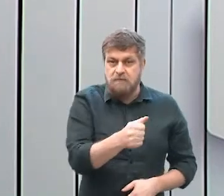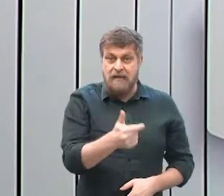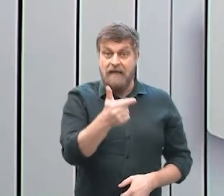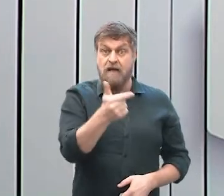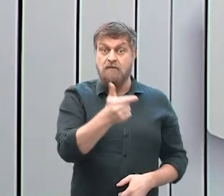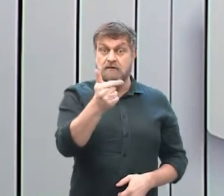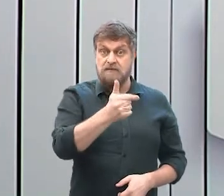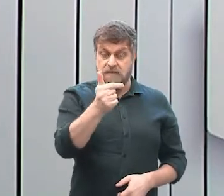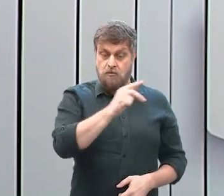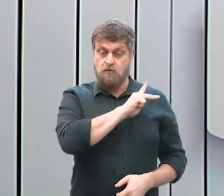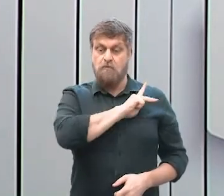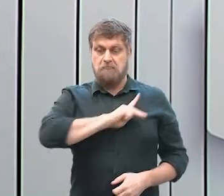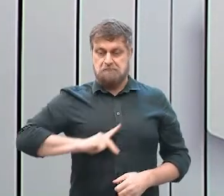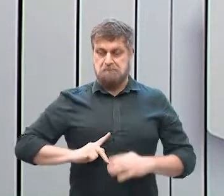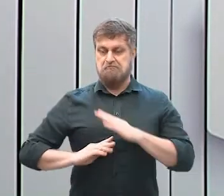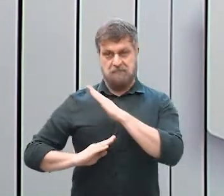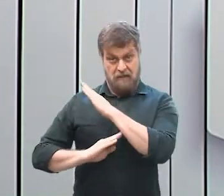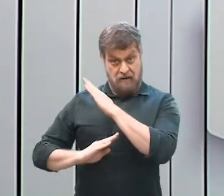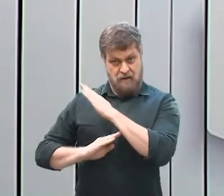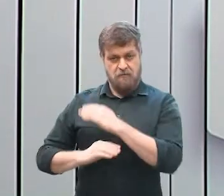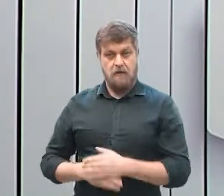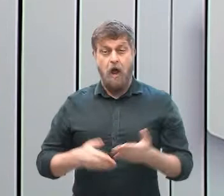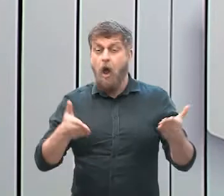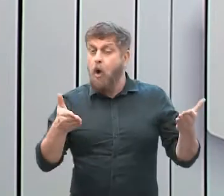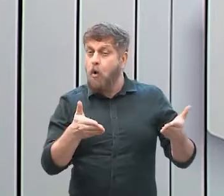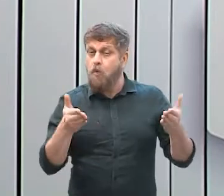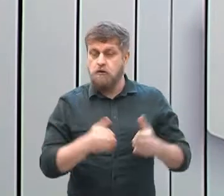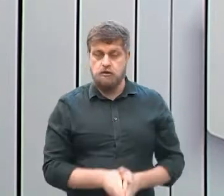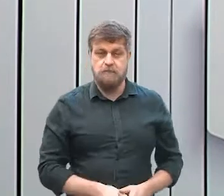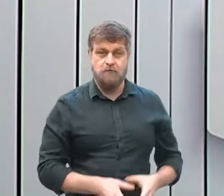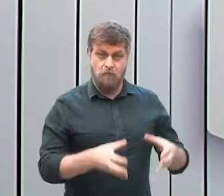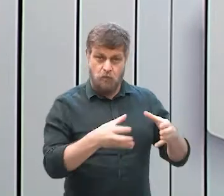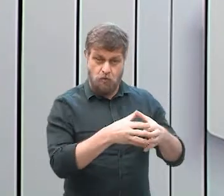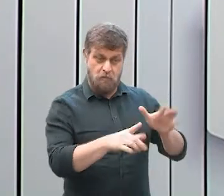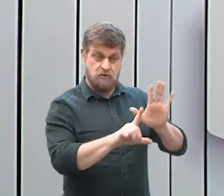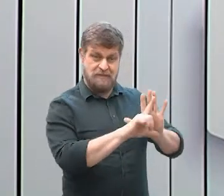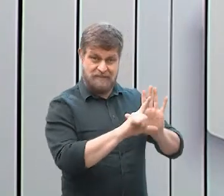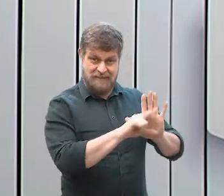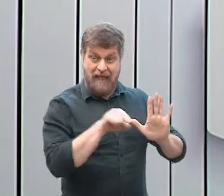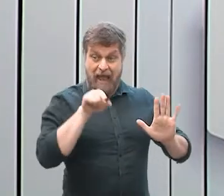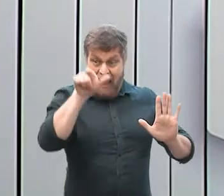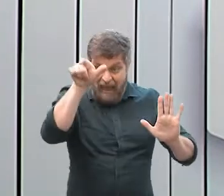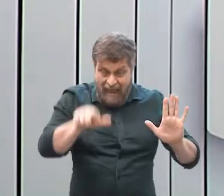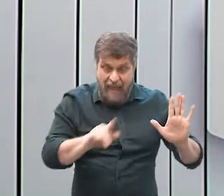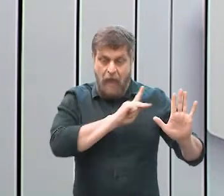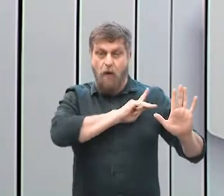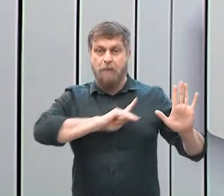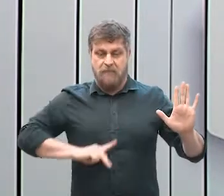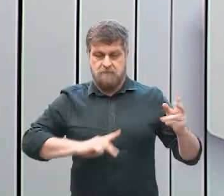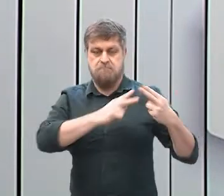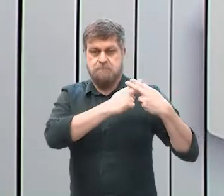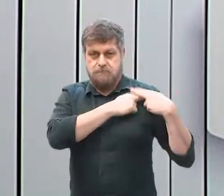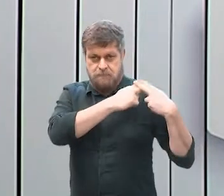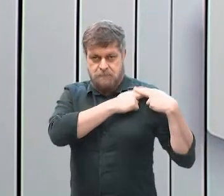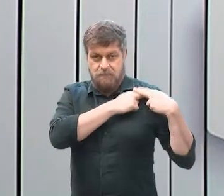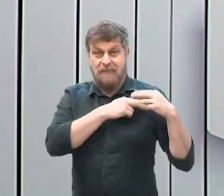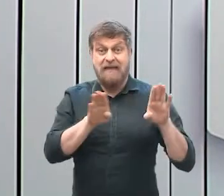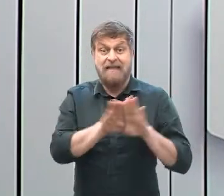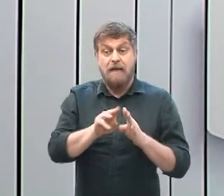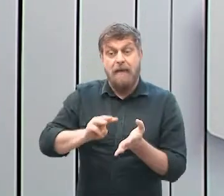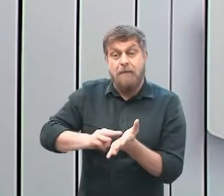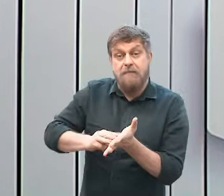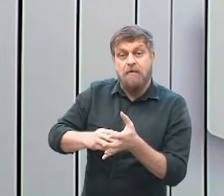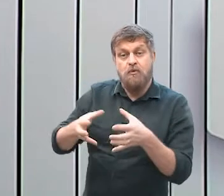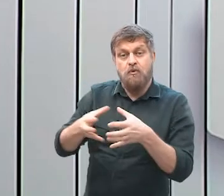segundo vice-presidente da Câmara. Atualmente, é presidente da Comissão de Constituição e Legalidade e membro